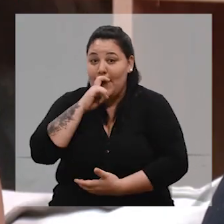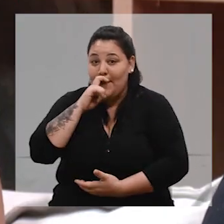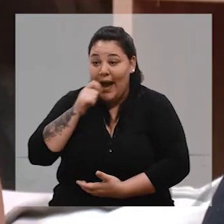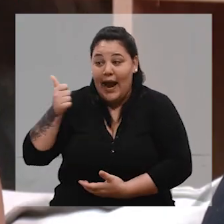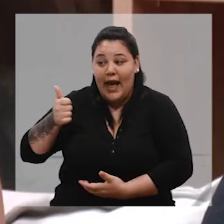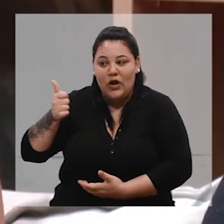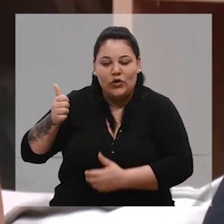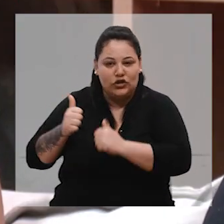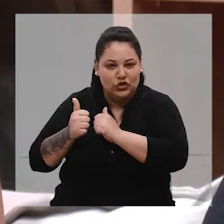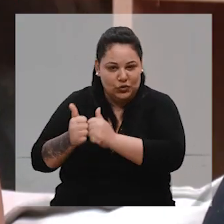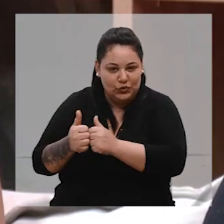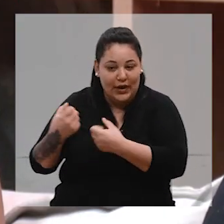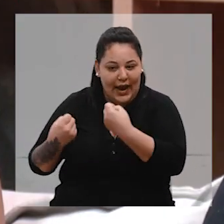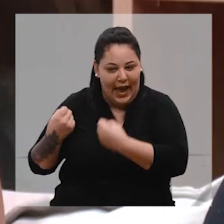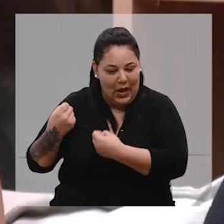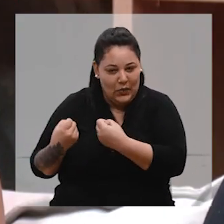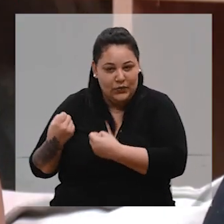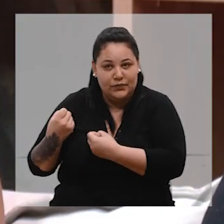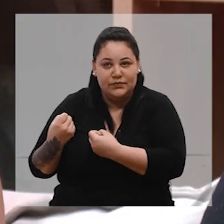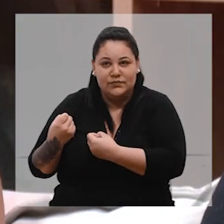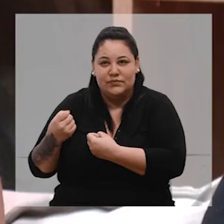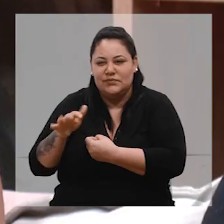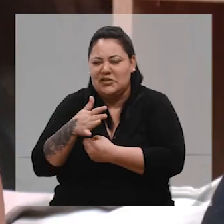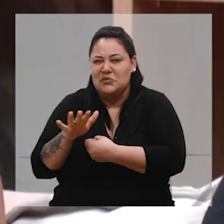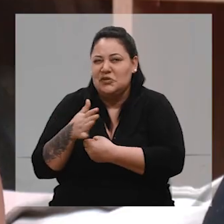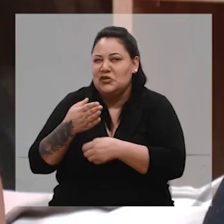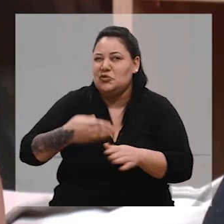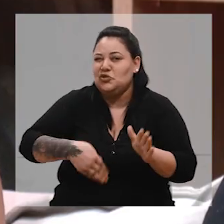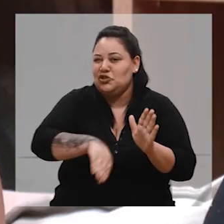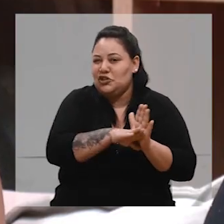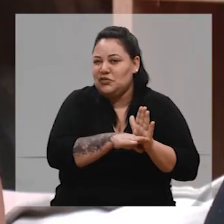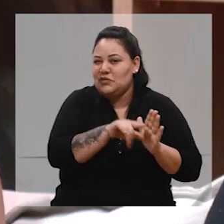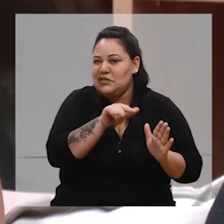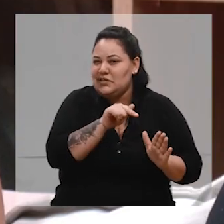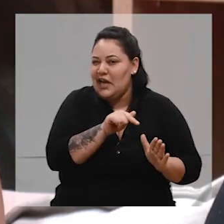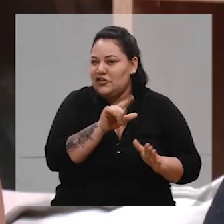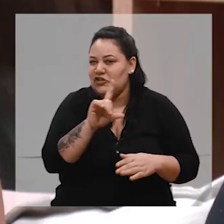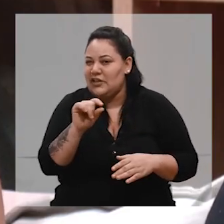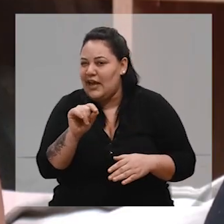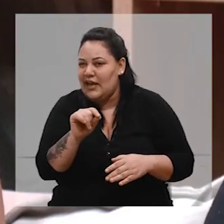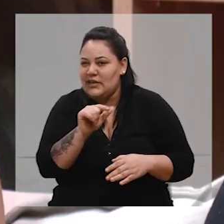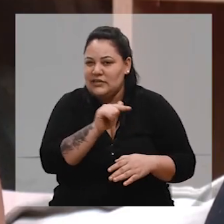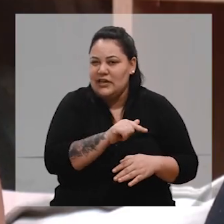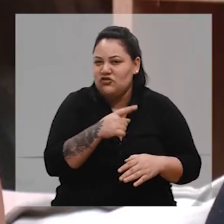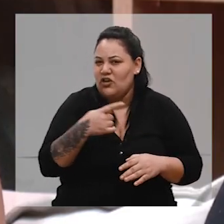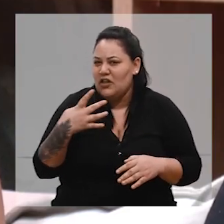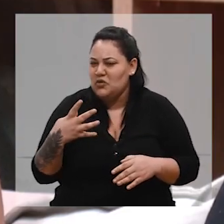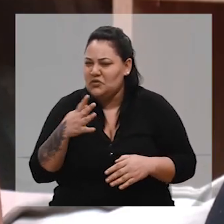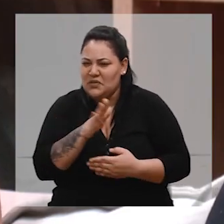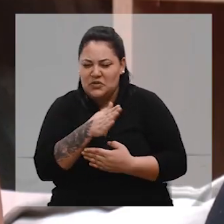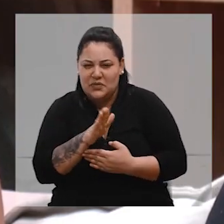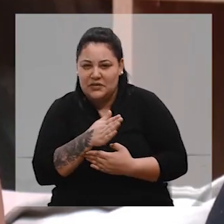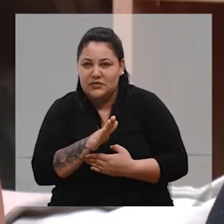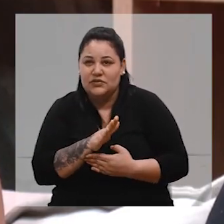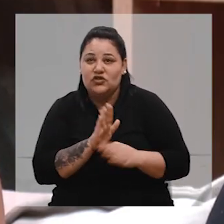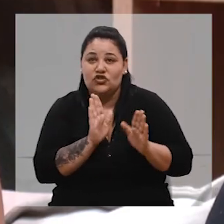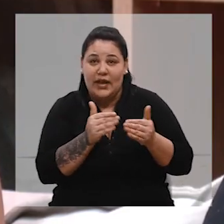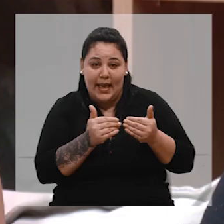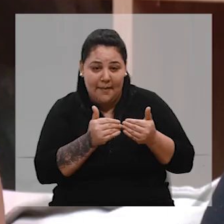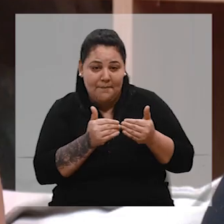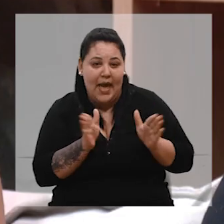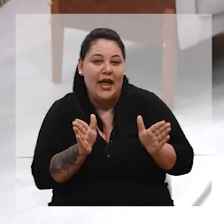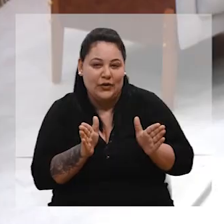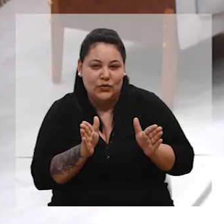ir pro colégio, meu pai que me dá carona pra mim ir. Geralmente eu chego ali 7h10,